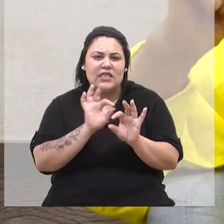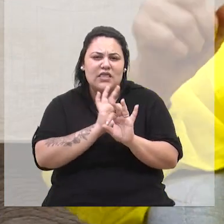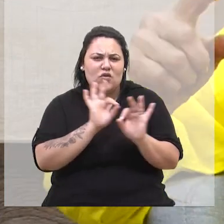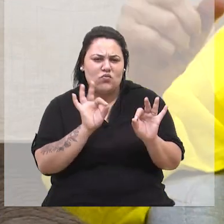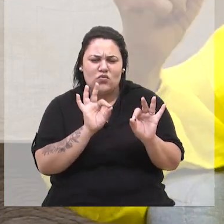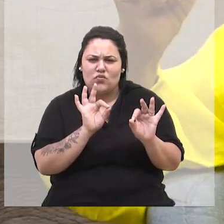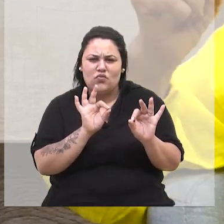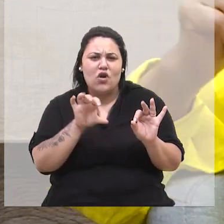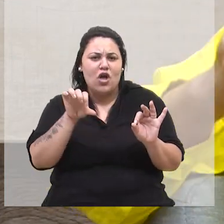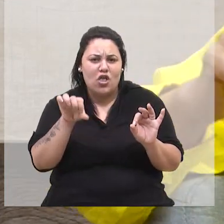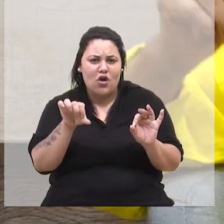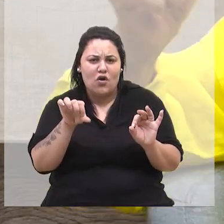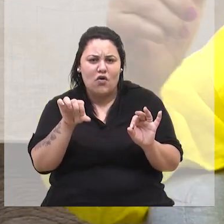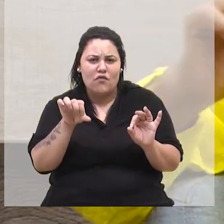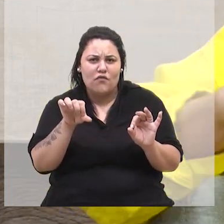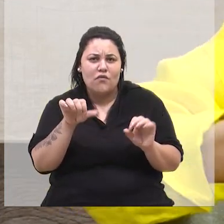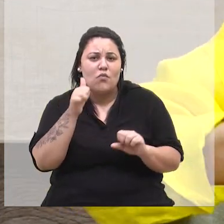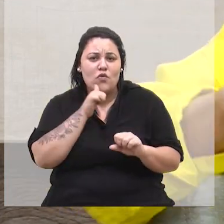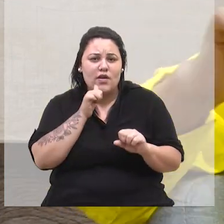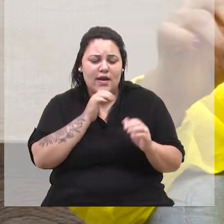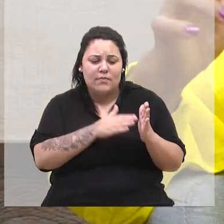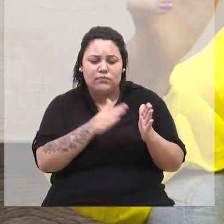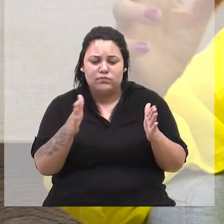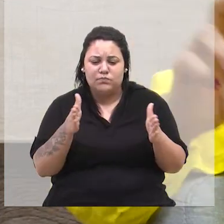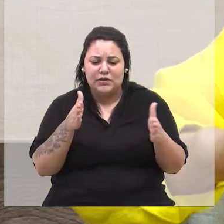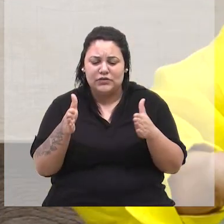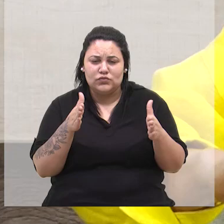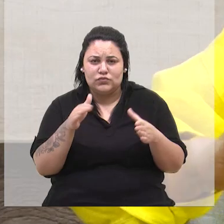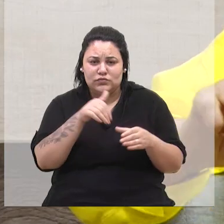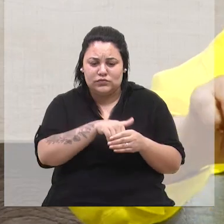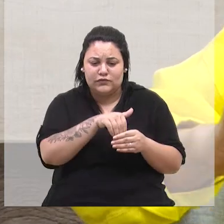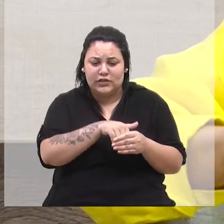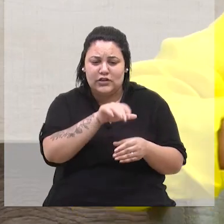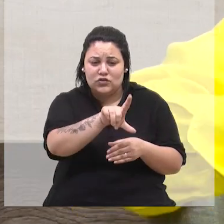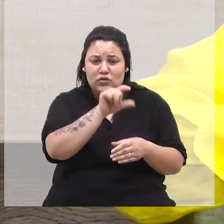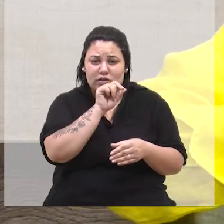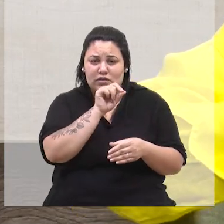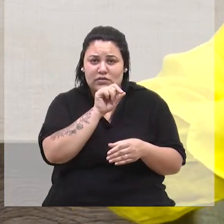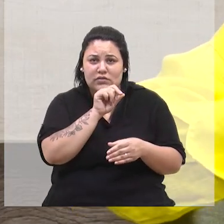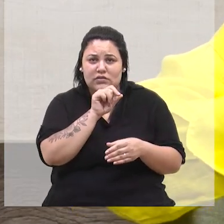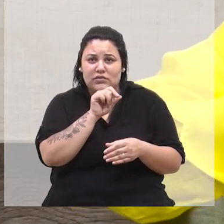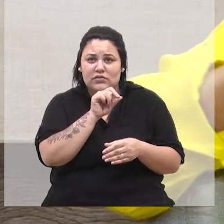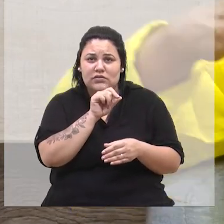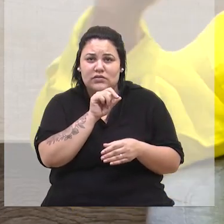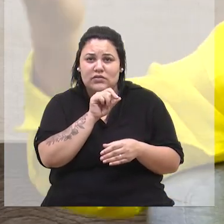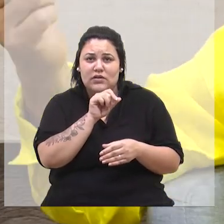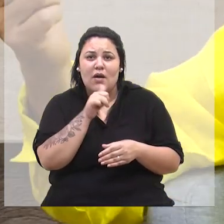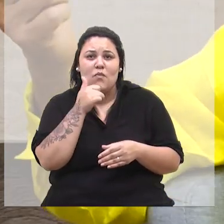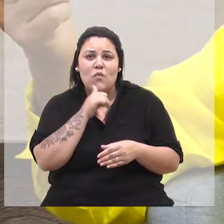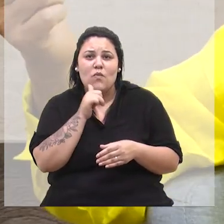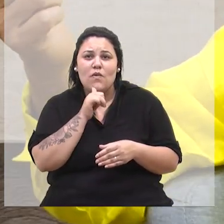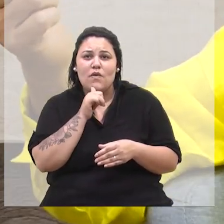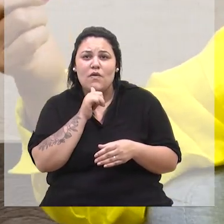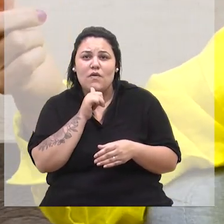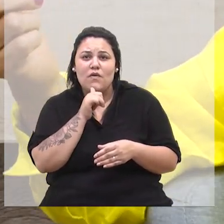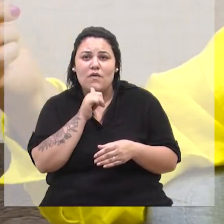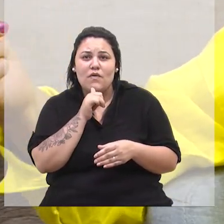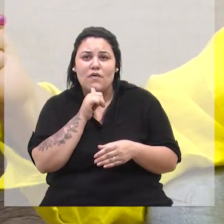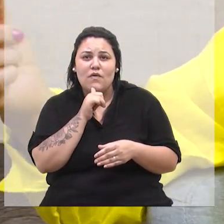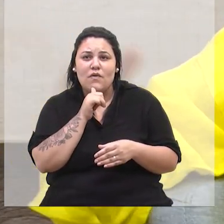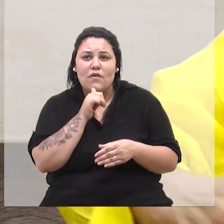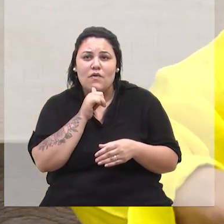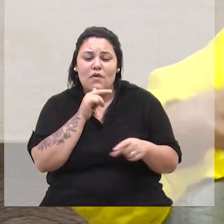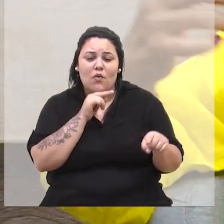das 9 mulheres eleitas daquele período na Câmara de Vereadores, elas decidiram ser